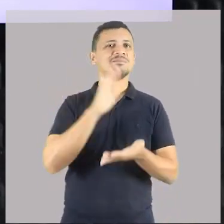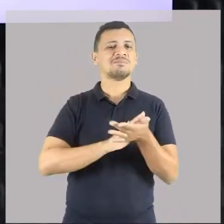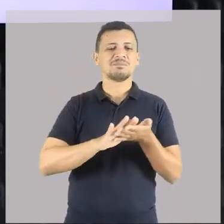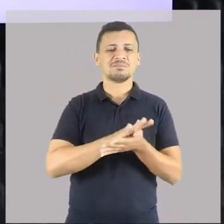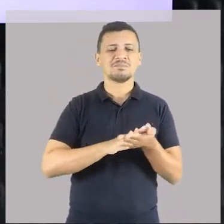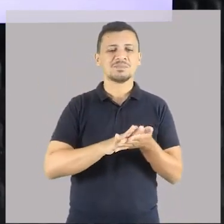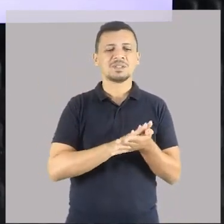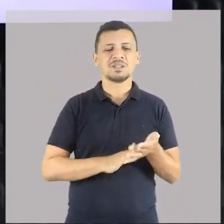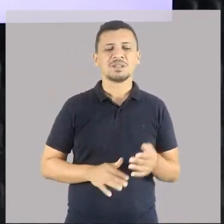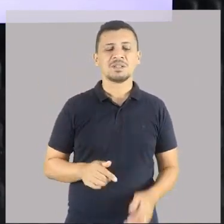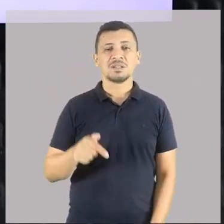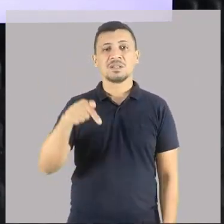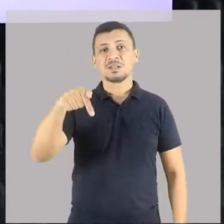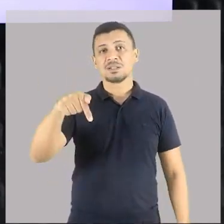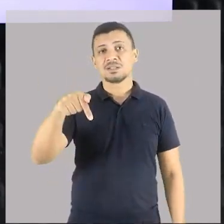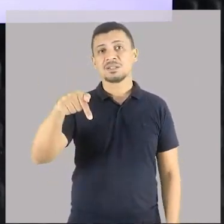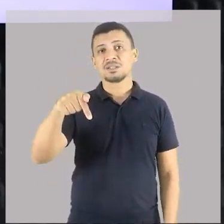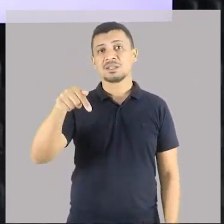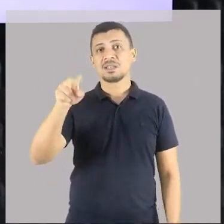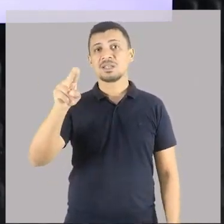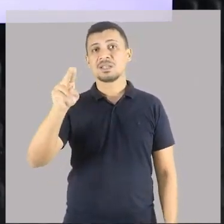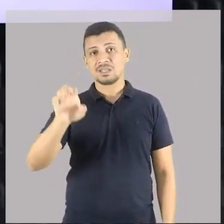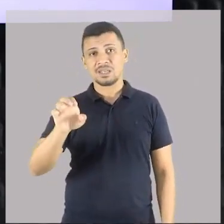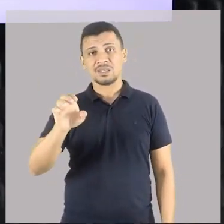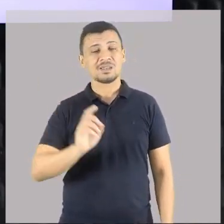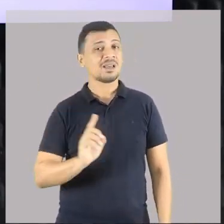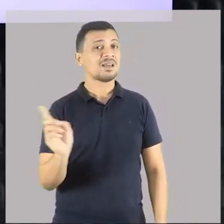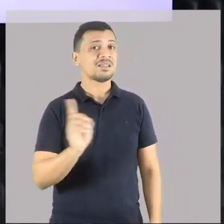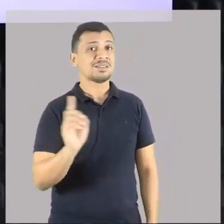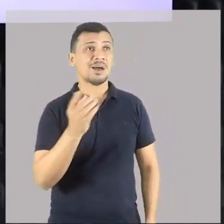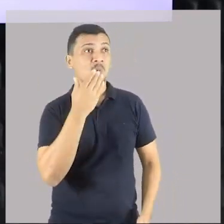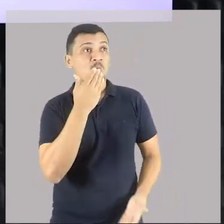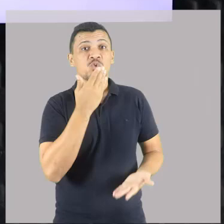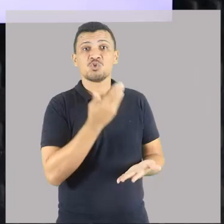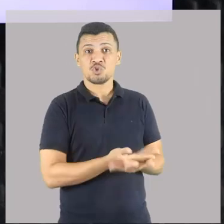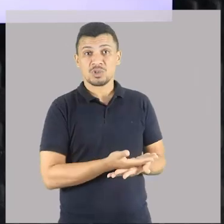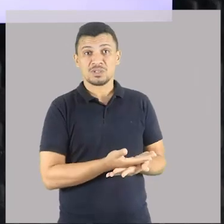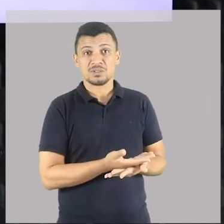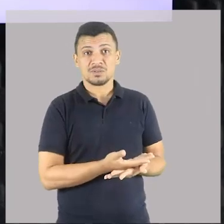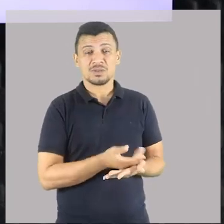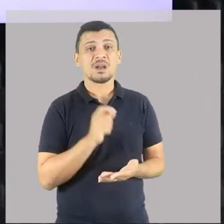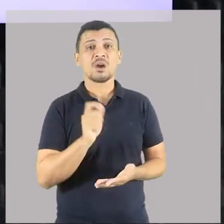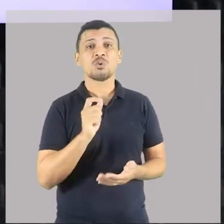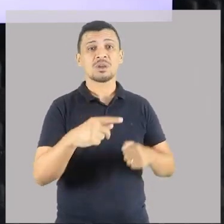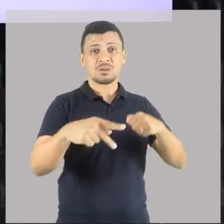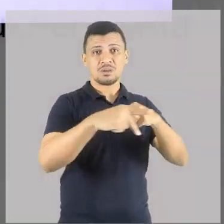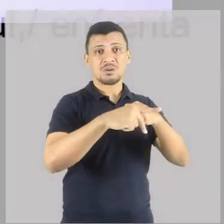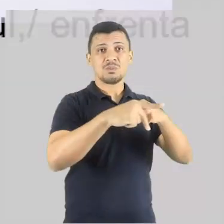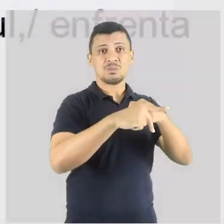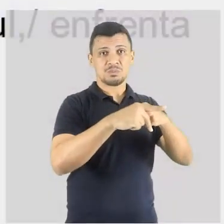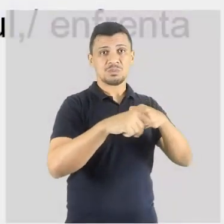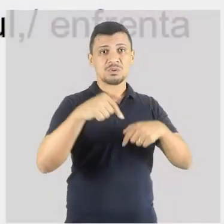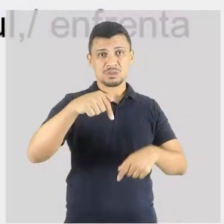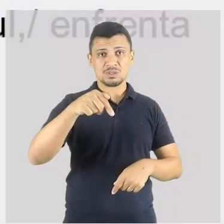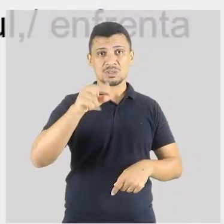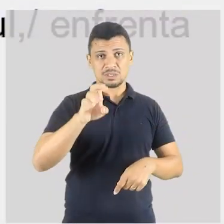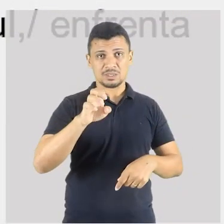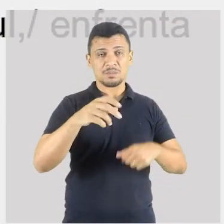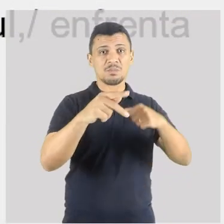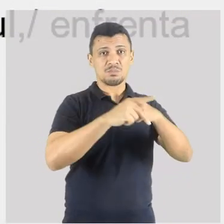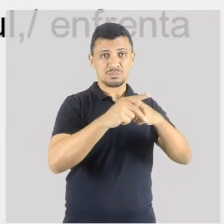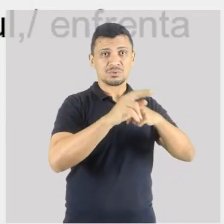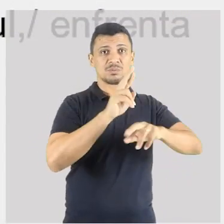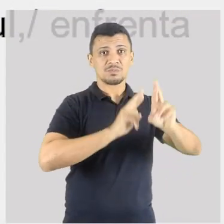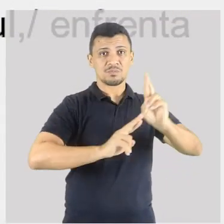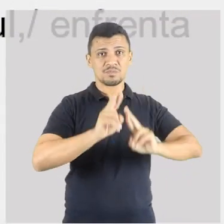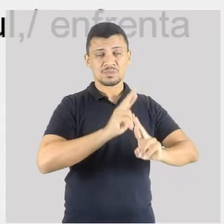não choca, ela é uma adjetiva. Por que eu sei que ela é adjetiva? Porque esse que é pronome relativo. Poderia dizer um quadro, o